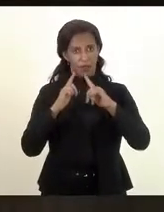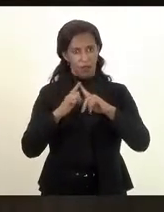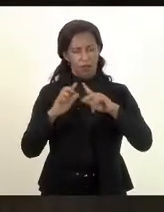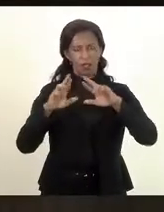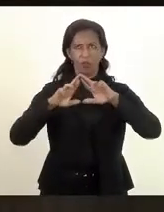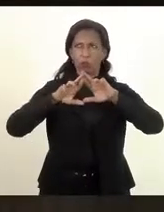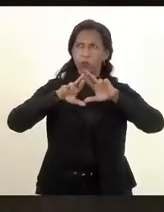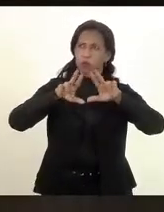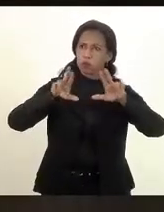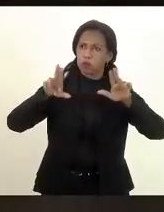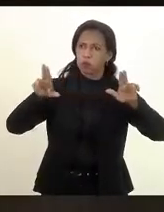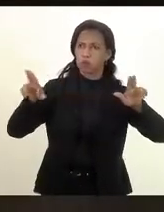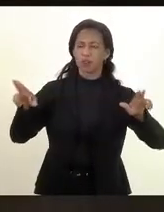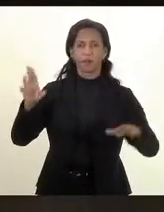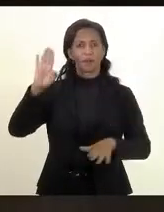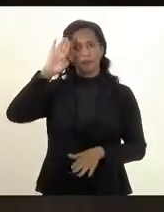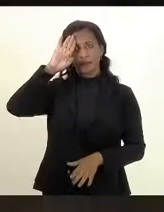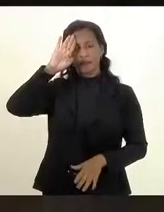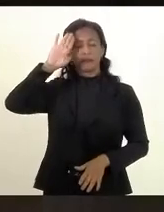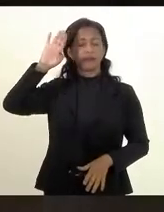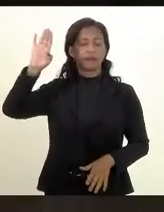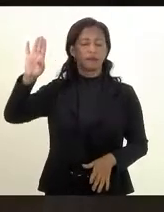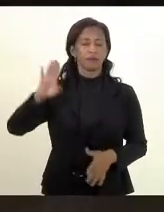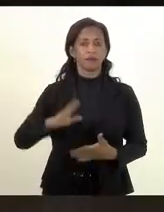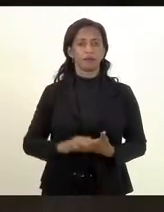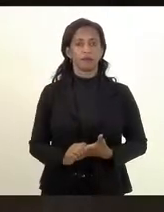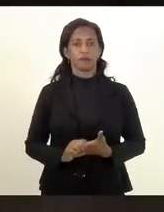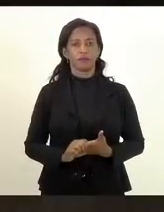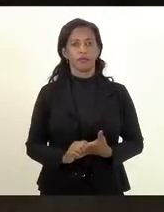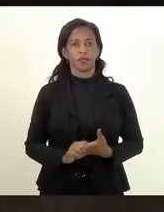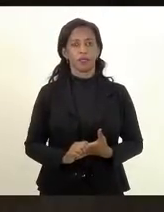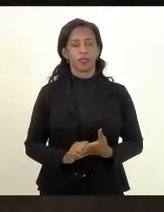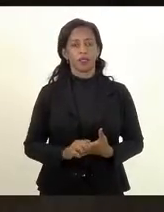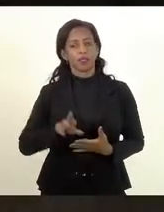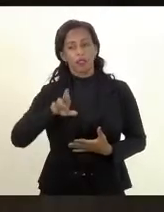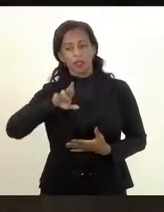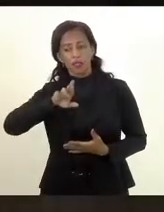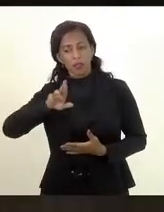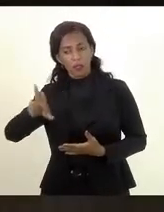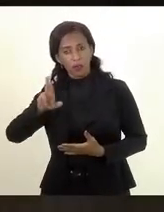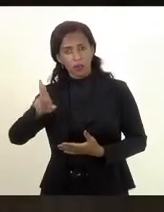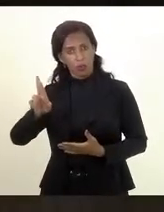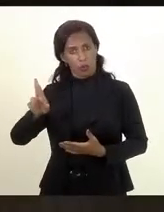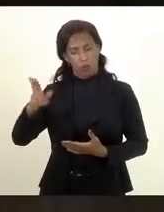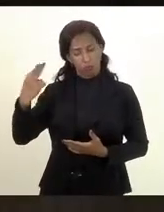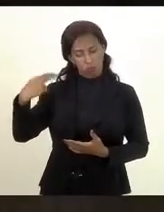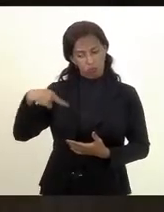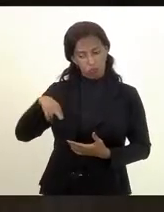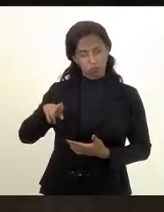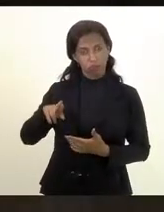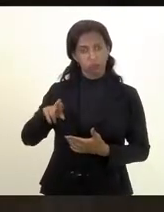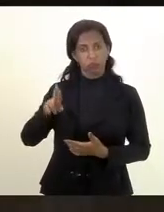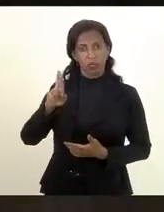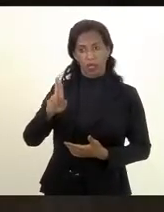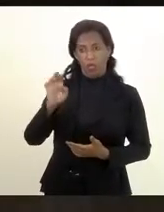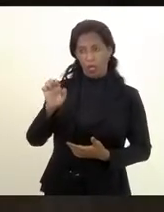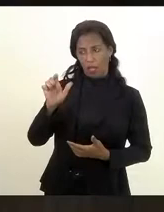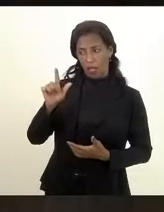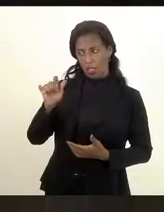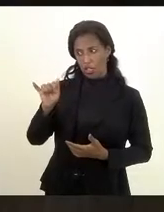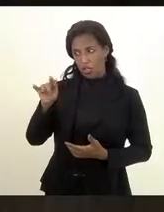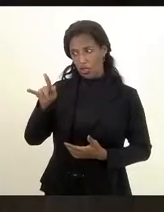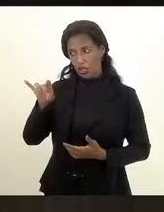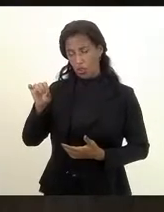sido primordial na questão não só religiosa, na questão de amparo